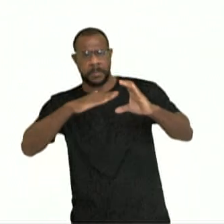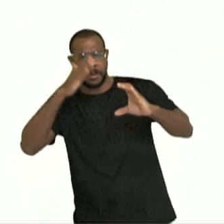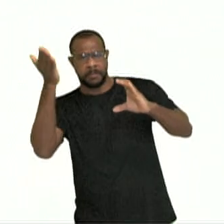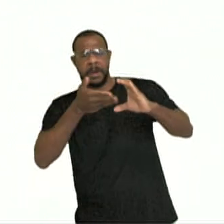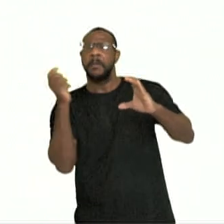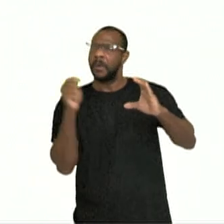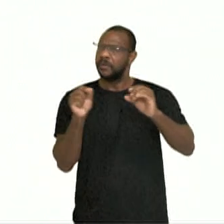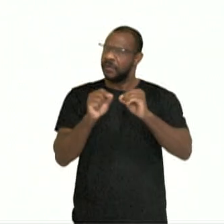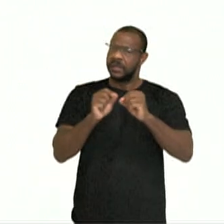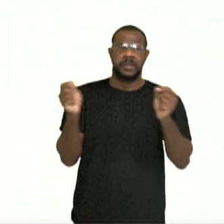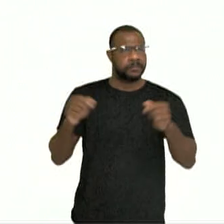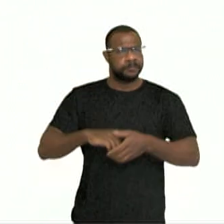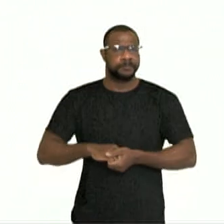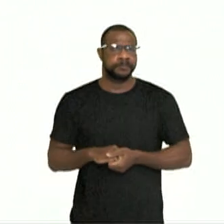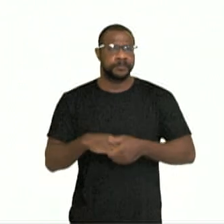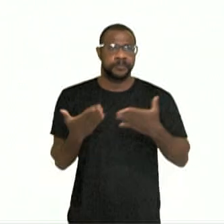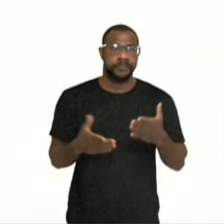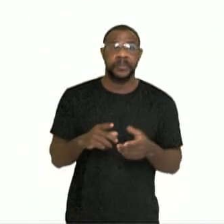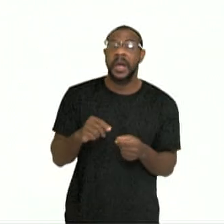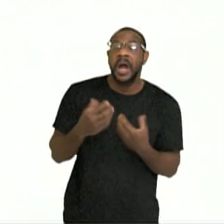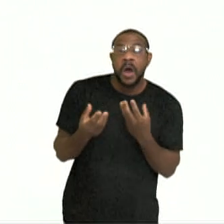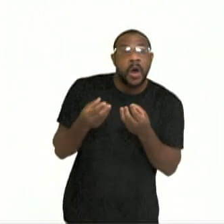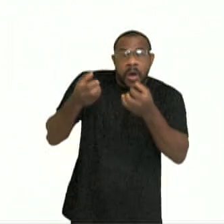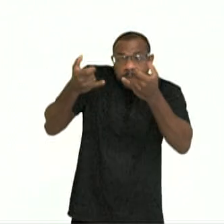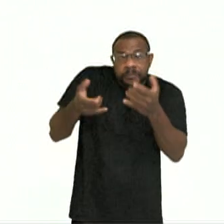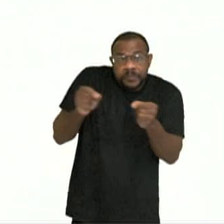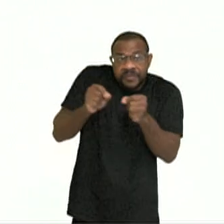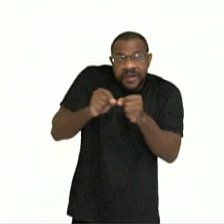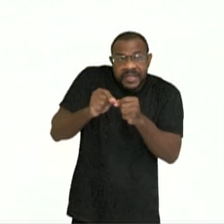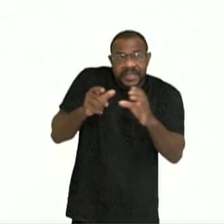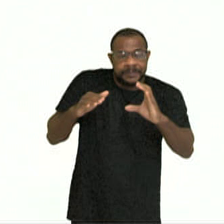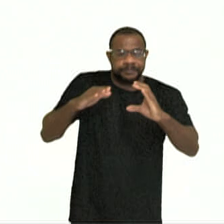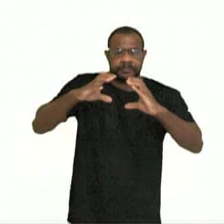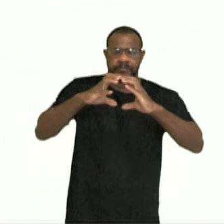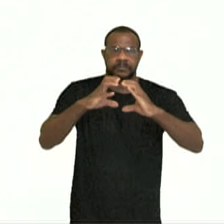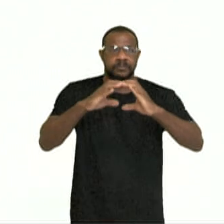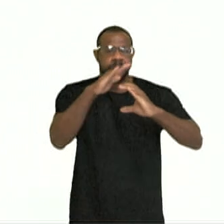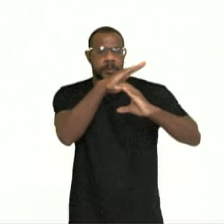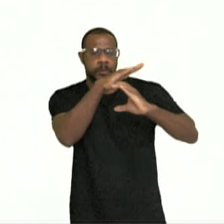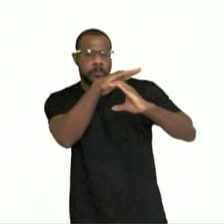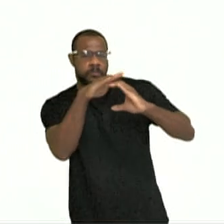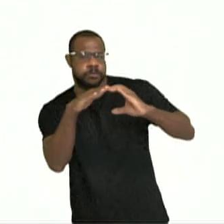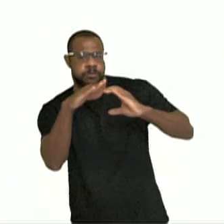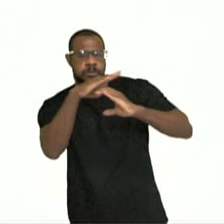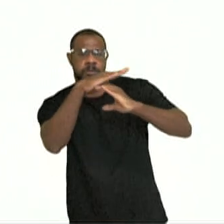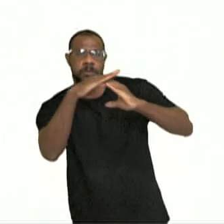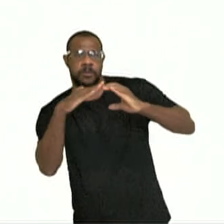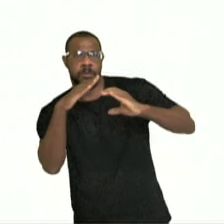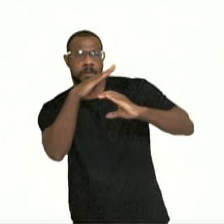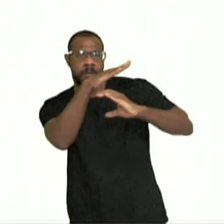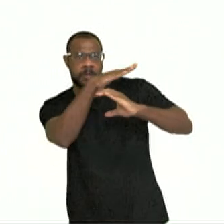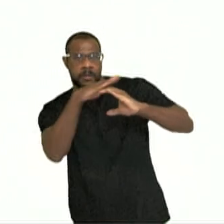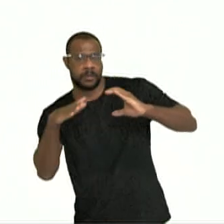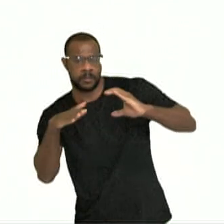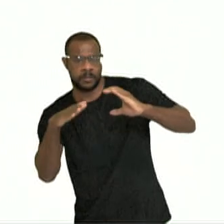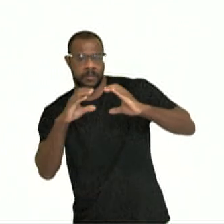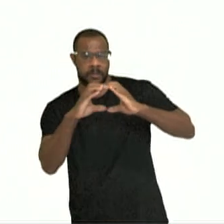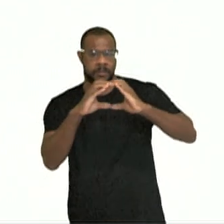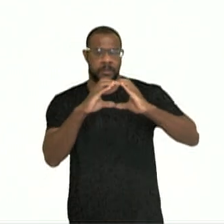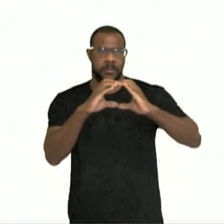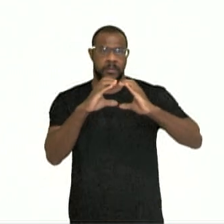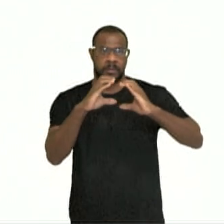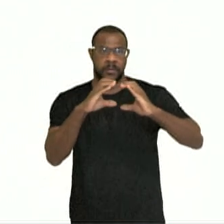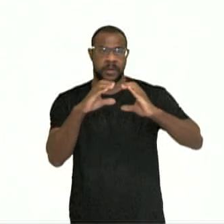nós temos, tá? Quando eu vou fazer aqui, nesta parte aqui, sempre vai formar, quando eu faço secção,